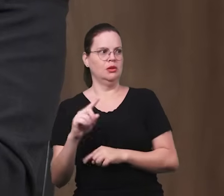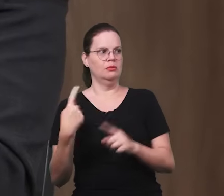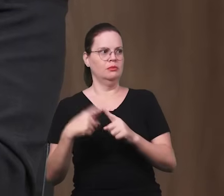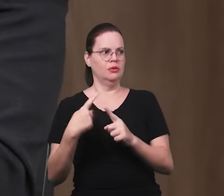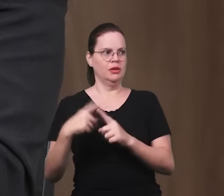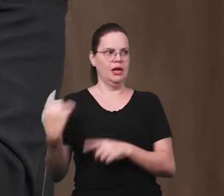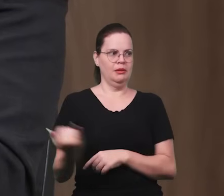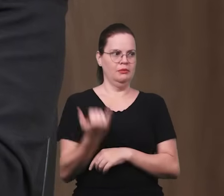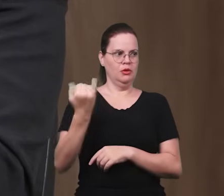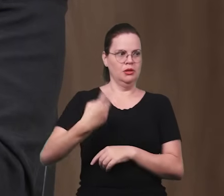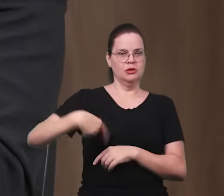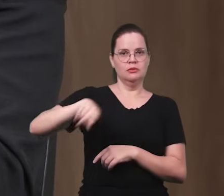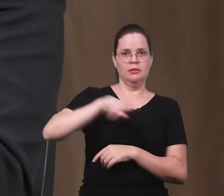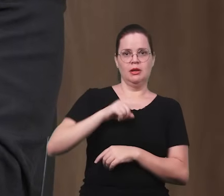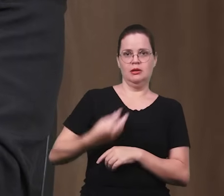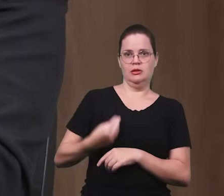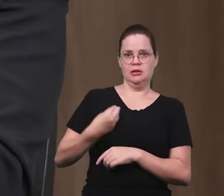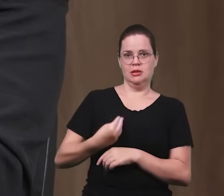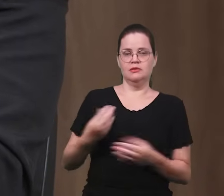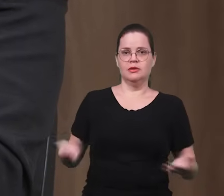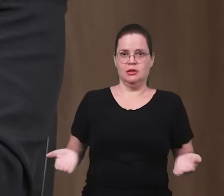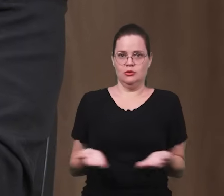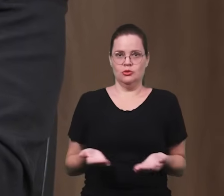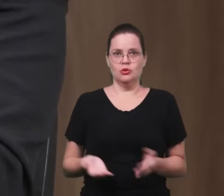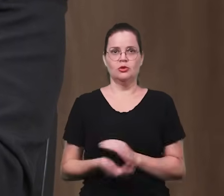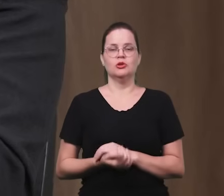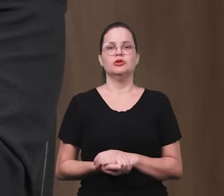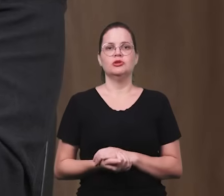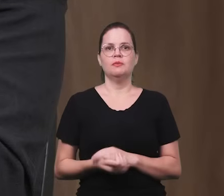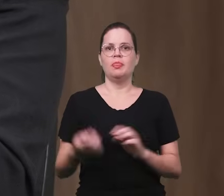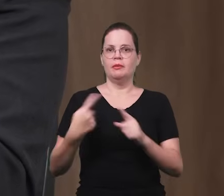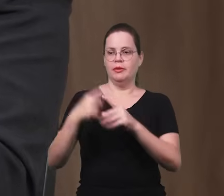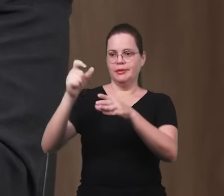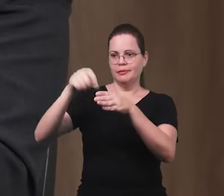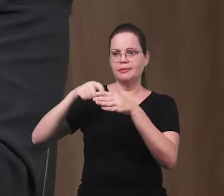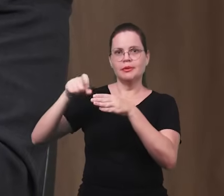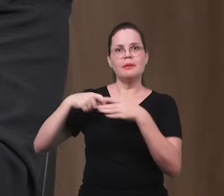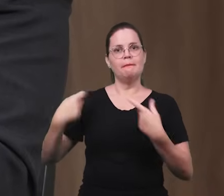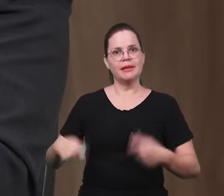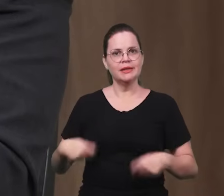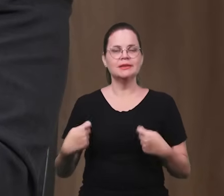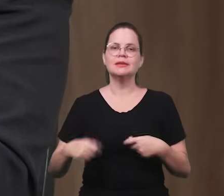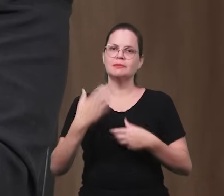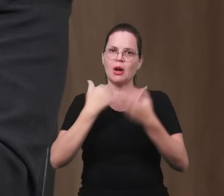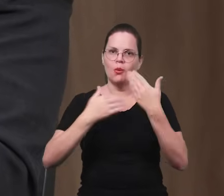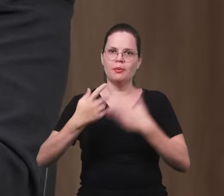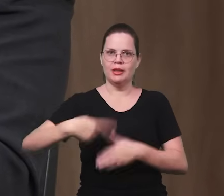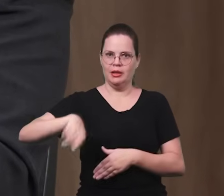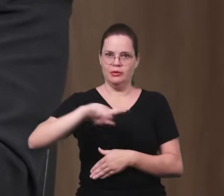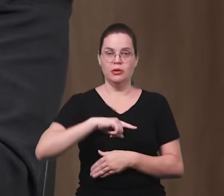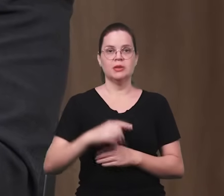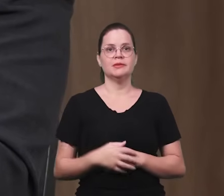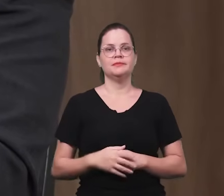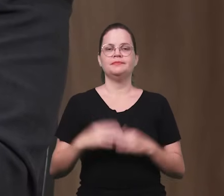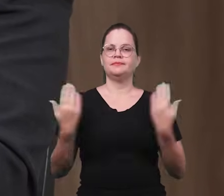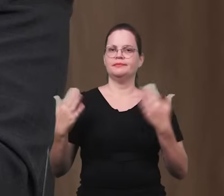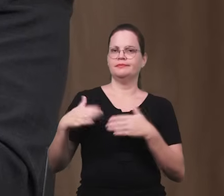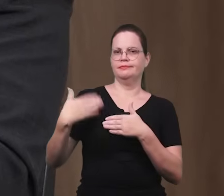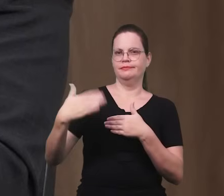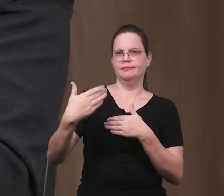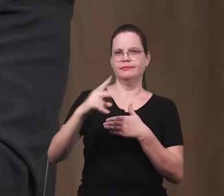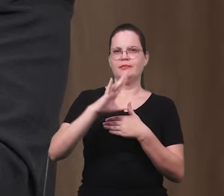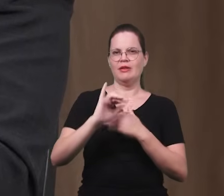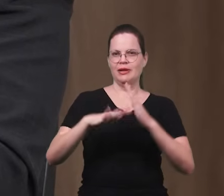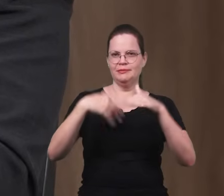para o nosso planeta, né? Esse cultivo de alimentos para uma população tão grande. Isso veio avançando ao longo do tempo. Você